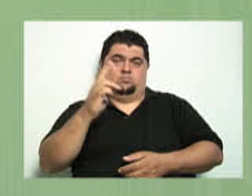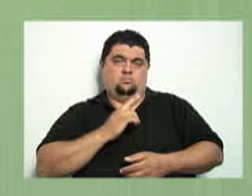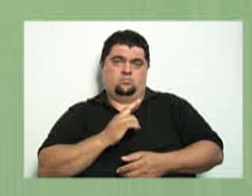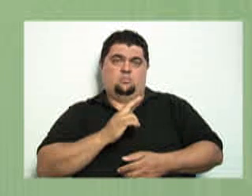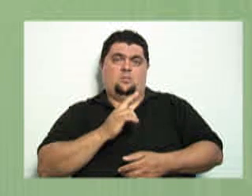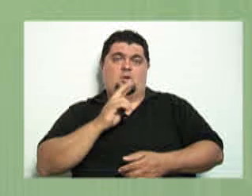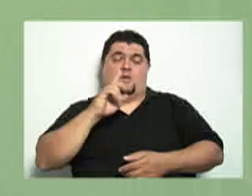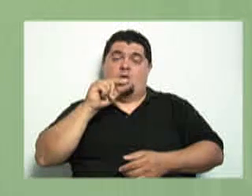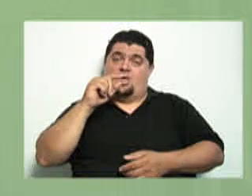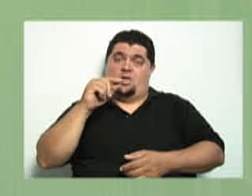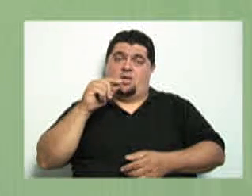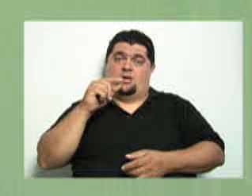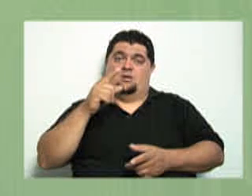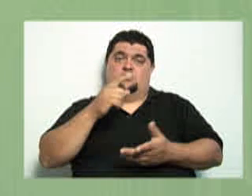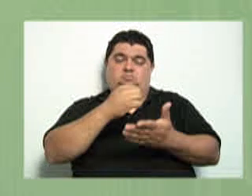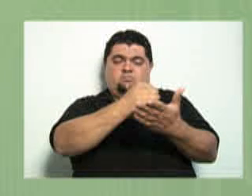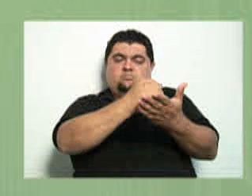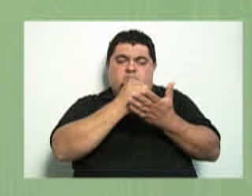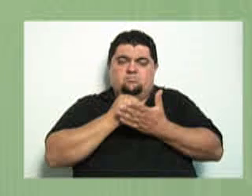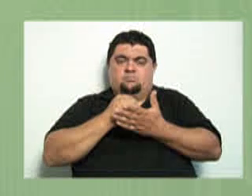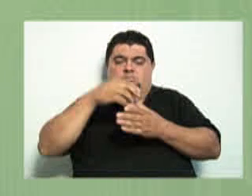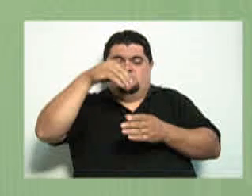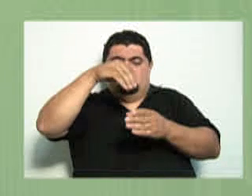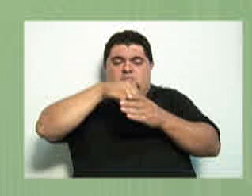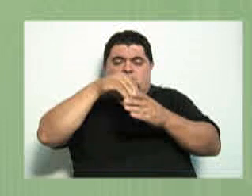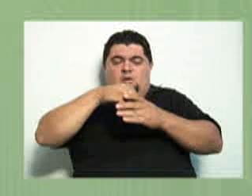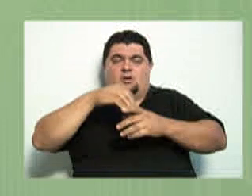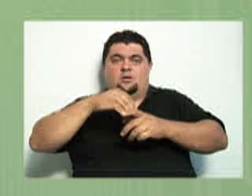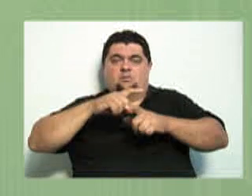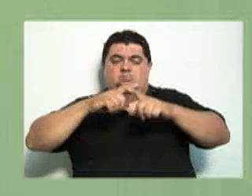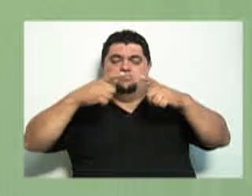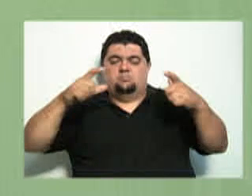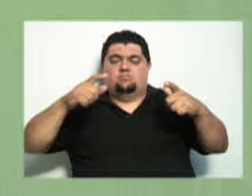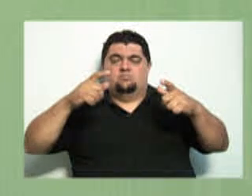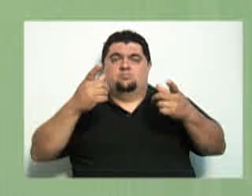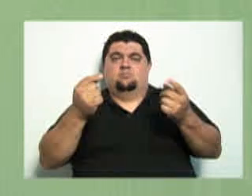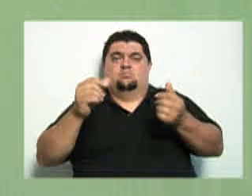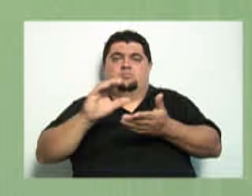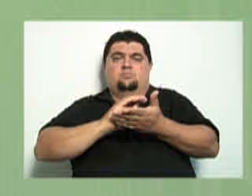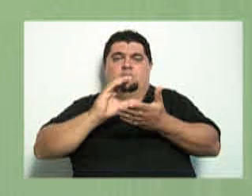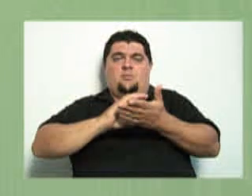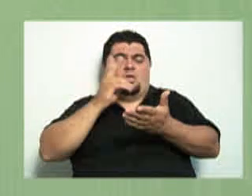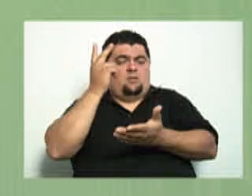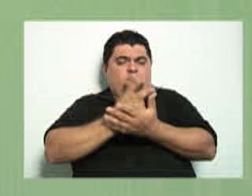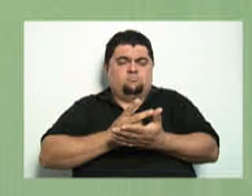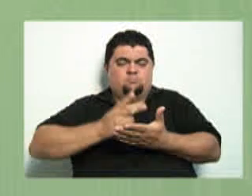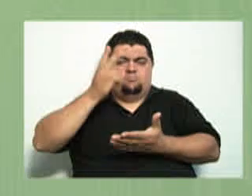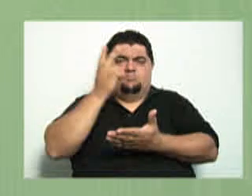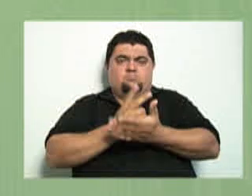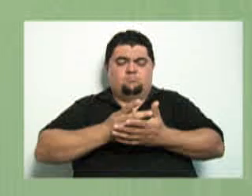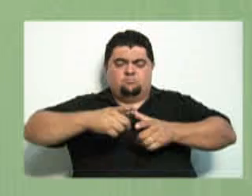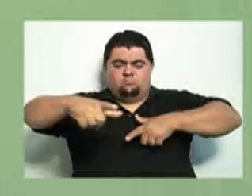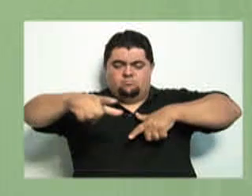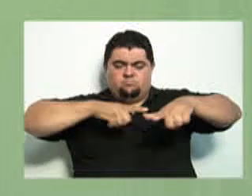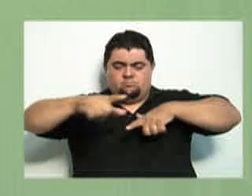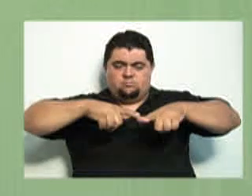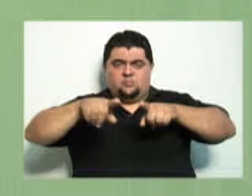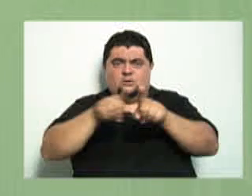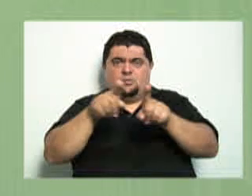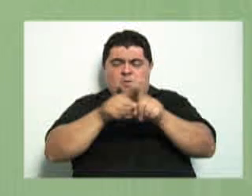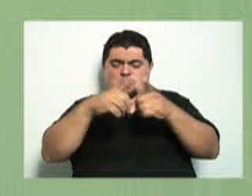da solidariedade interna para o crescimento econômico é manter o processo de crescimento e aumentar a competição econômica